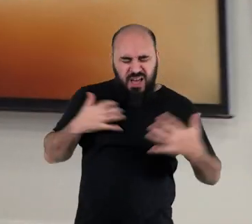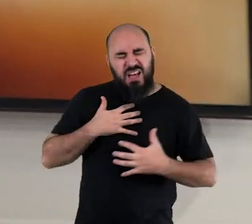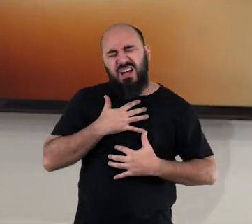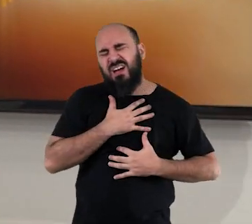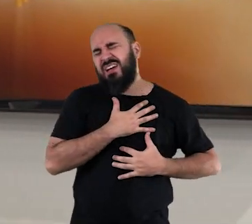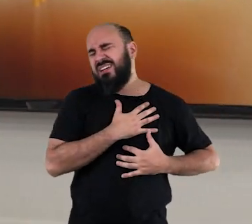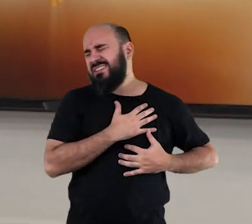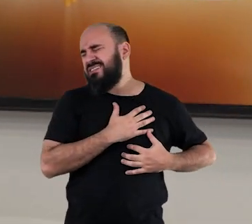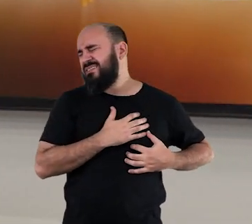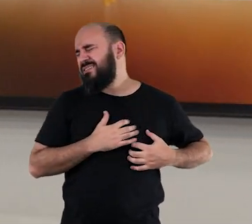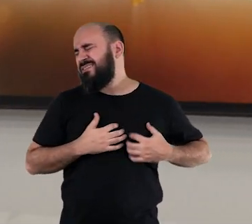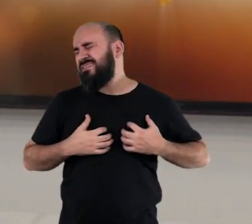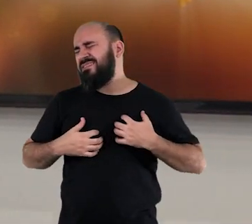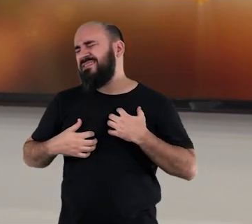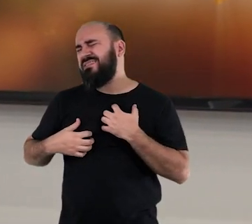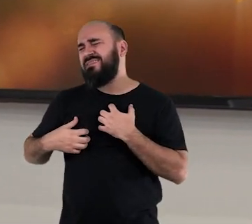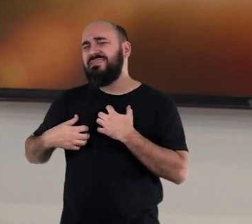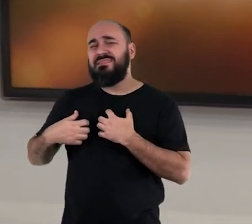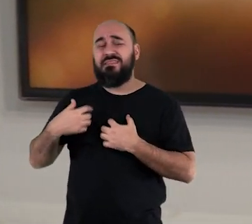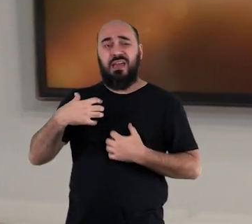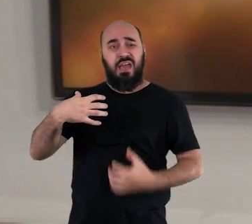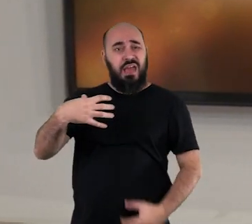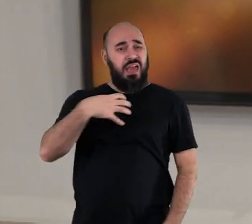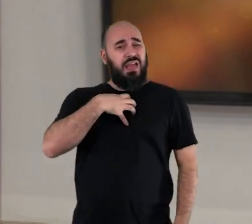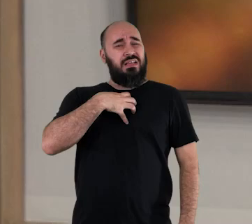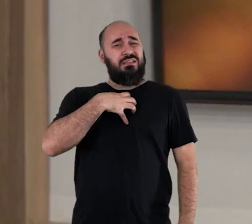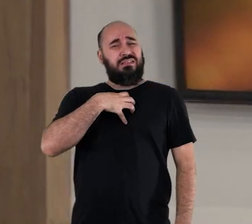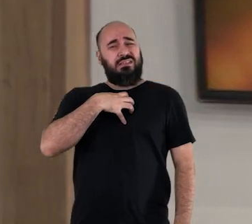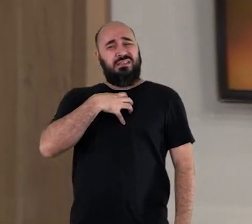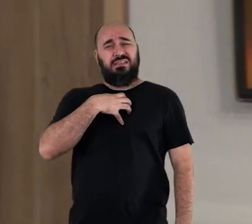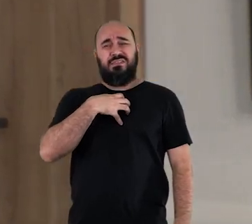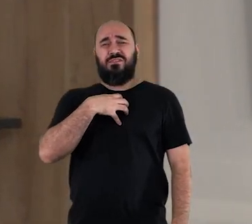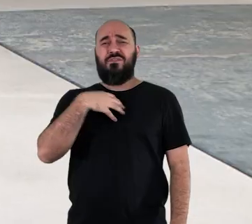Por muitas vezes sem um me sentido, sem